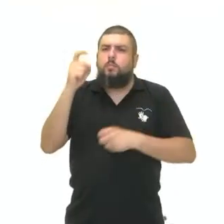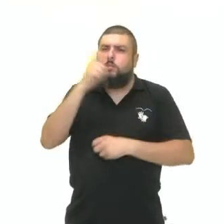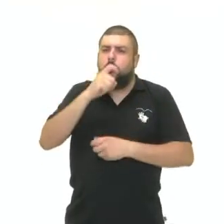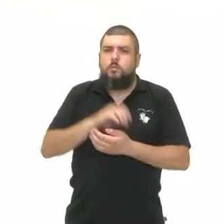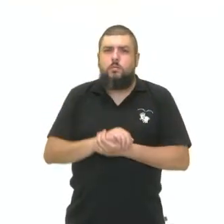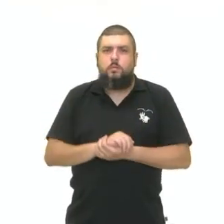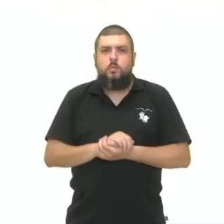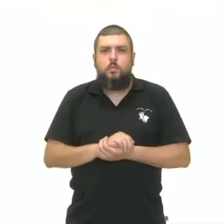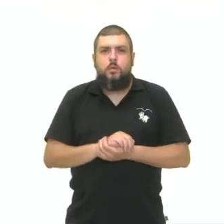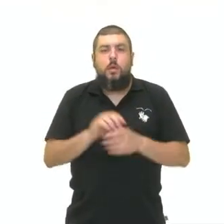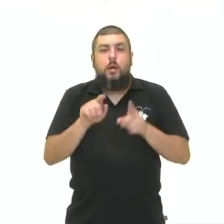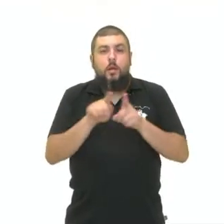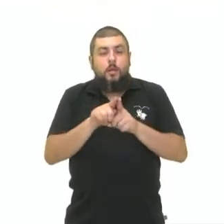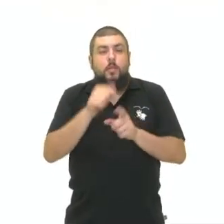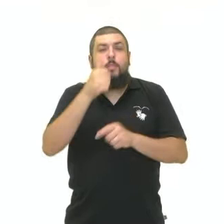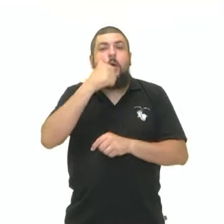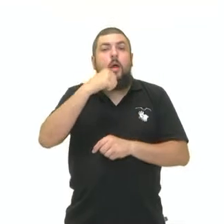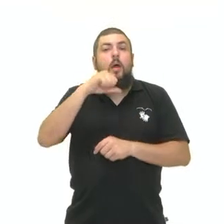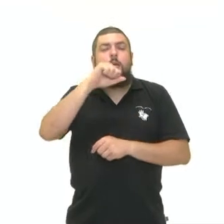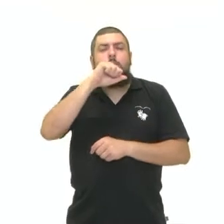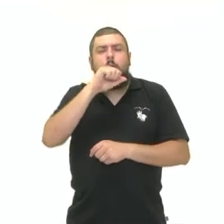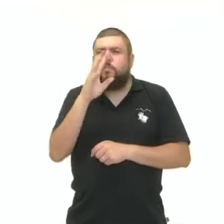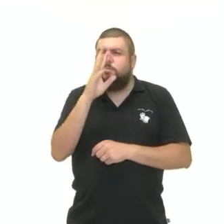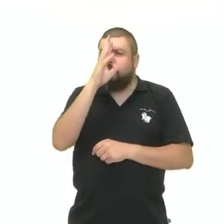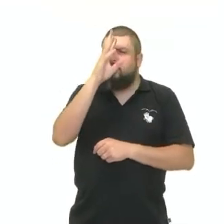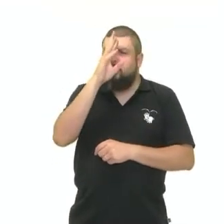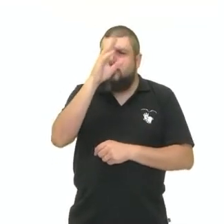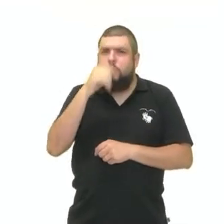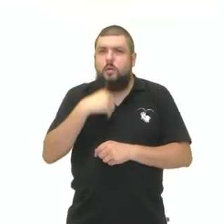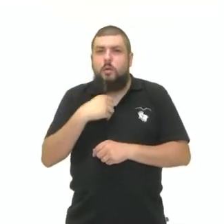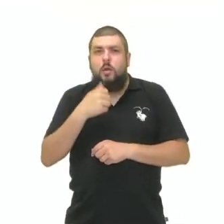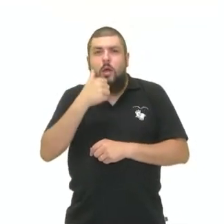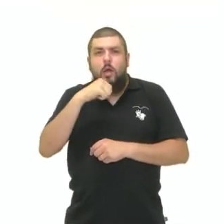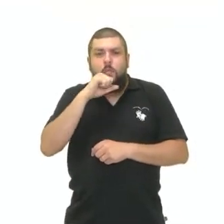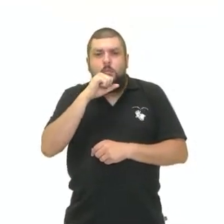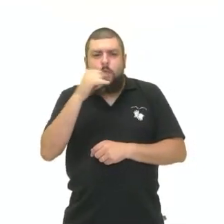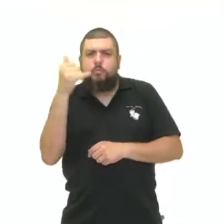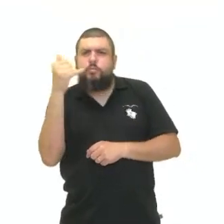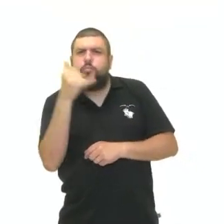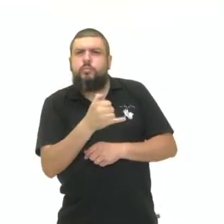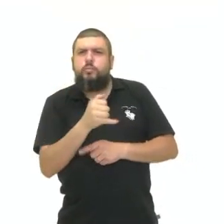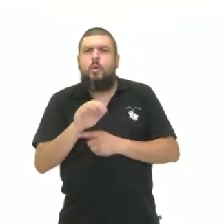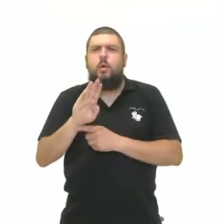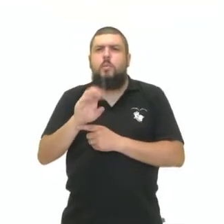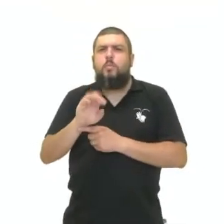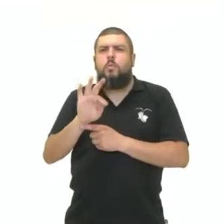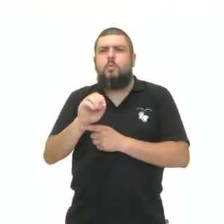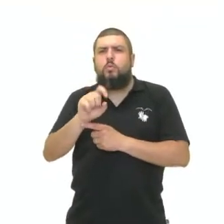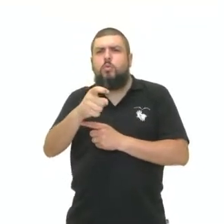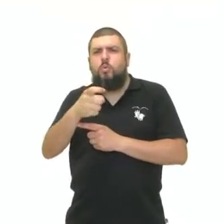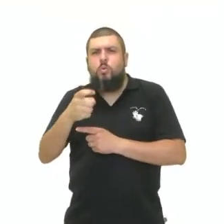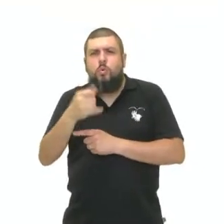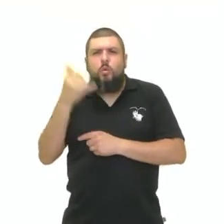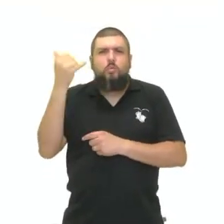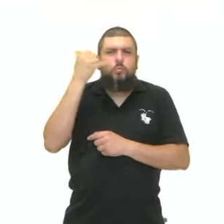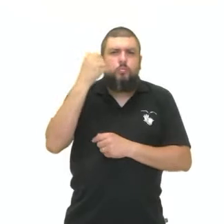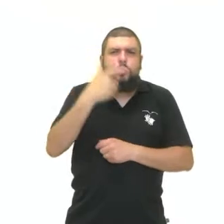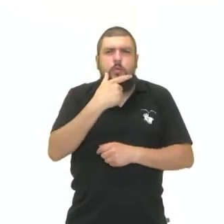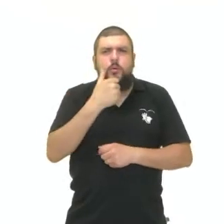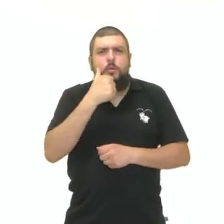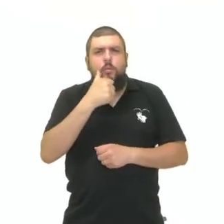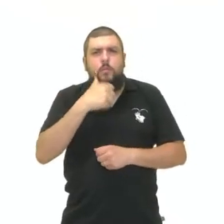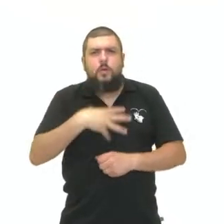na filha pequena. Os jovens foram atrás das imagens da mãe, que é participante de um reality show nos Estados Unidos,